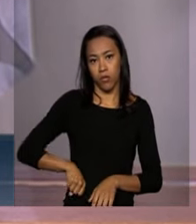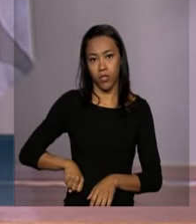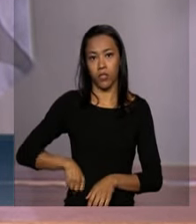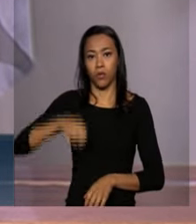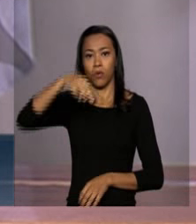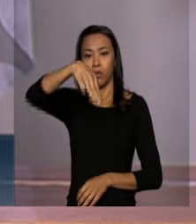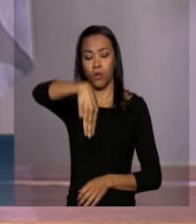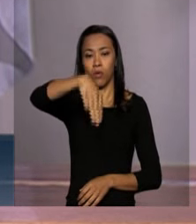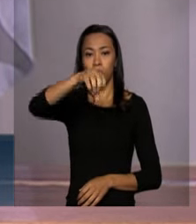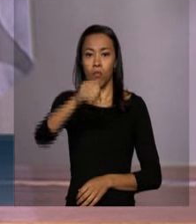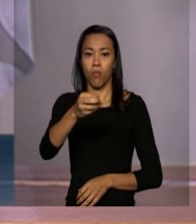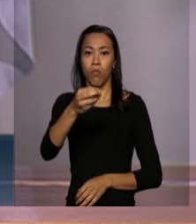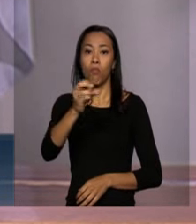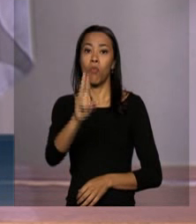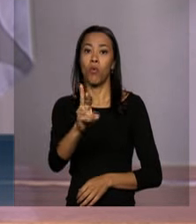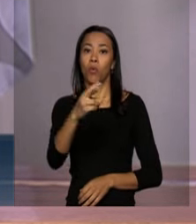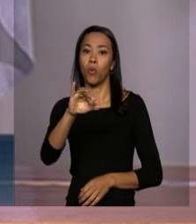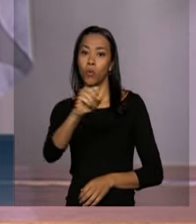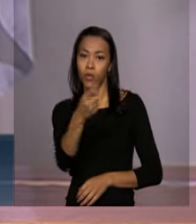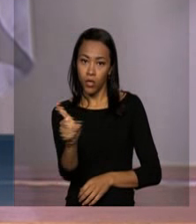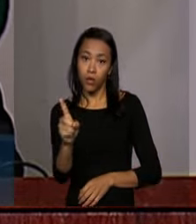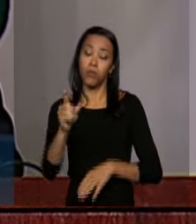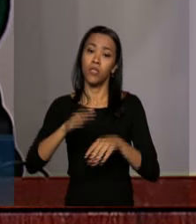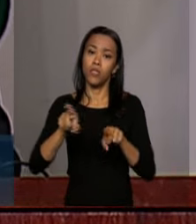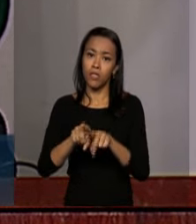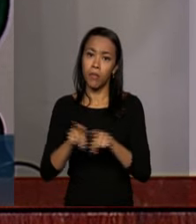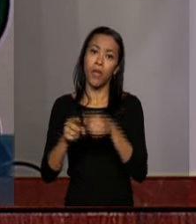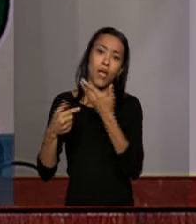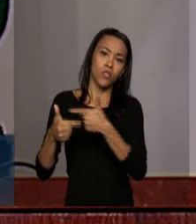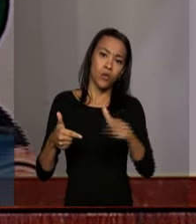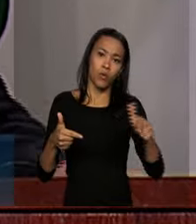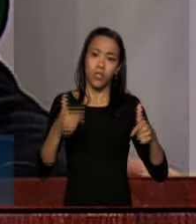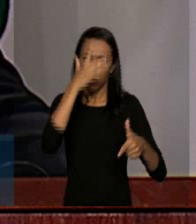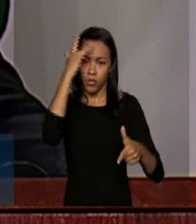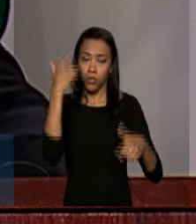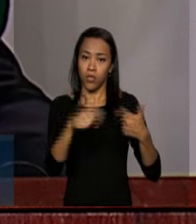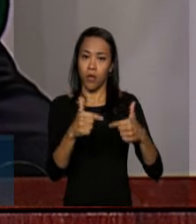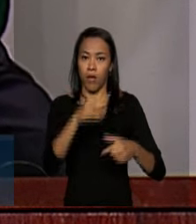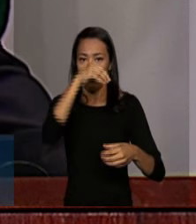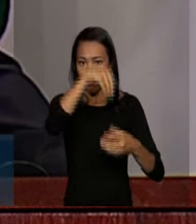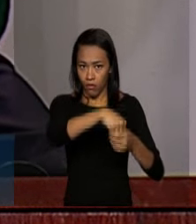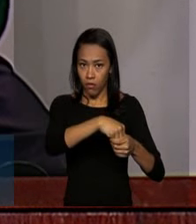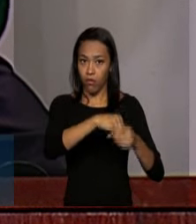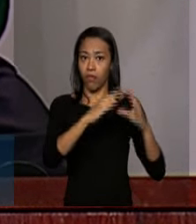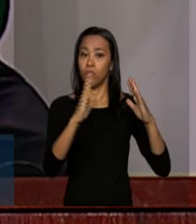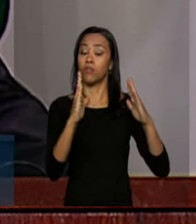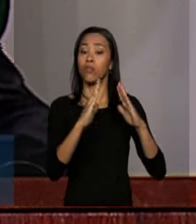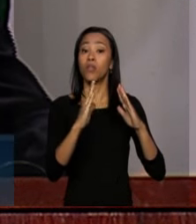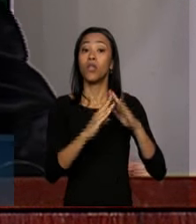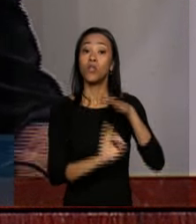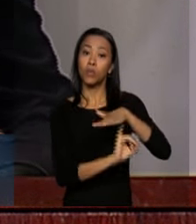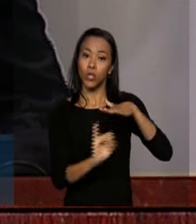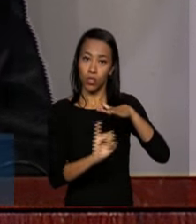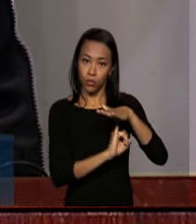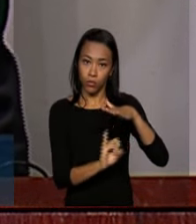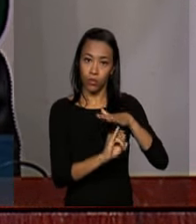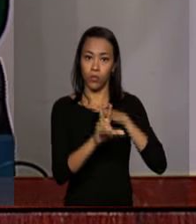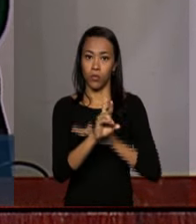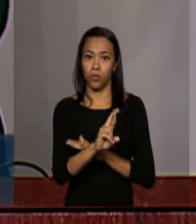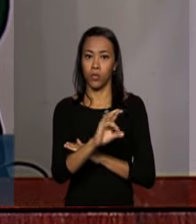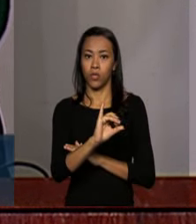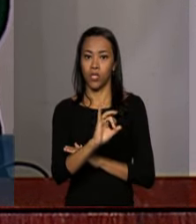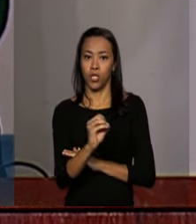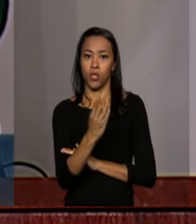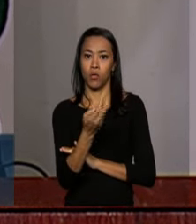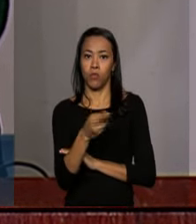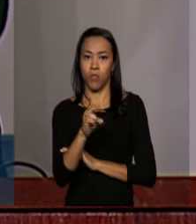quem cumprimento os ex-diretores gerais do Instituto Rio Branco, que este ano comemora seu 70º aniversário. Inaugurada